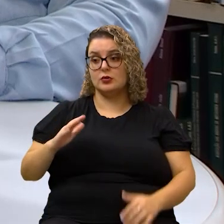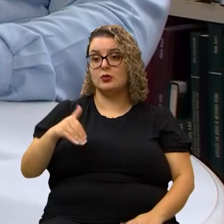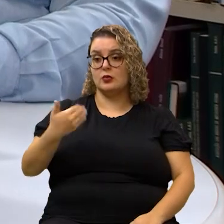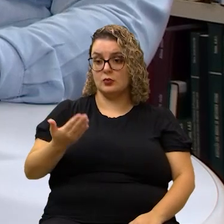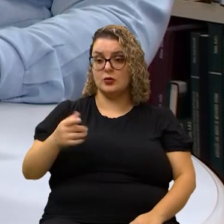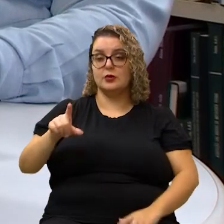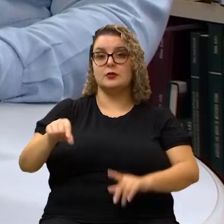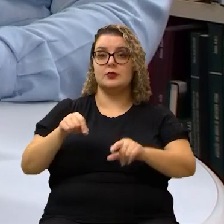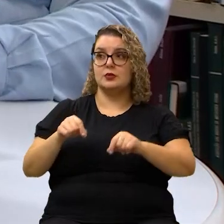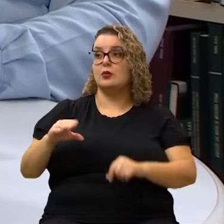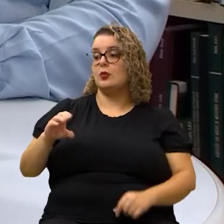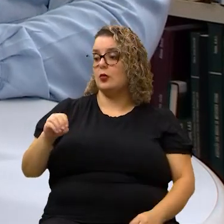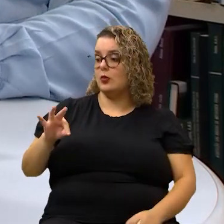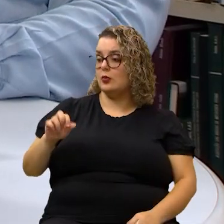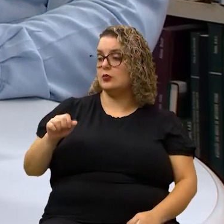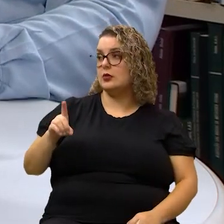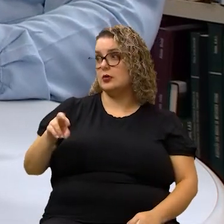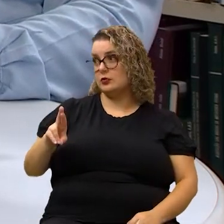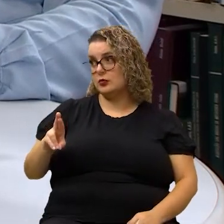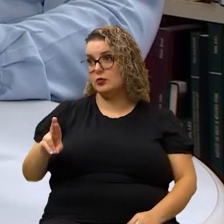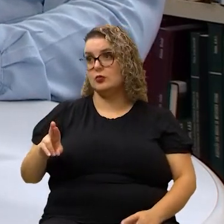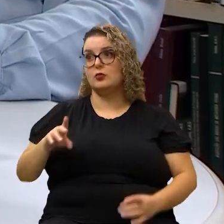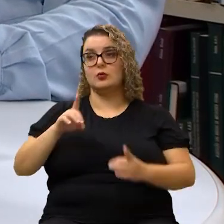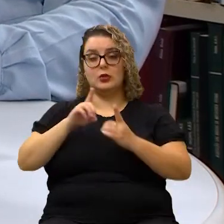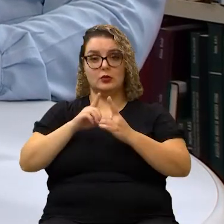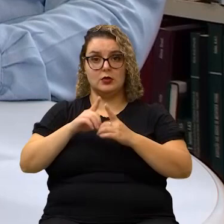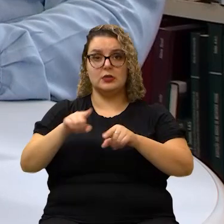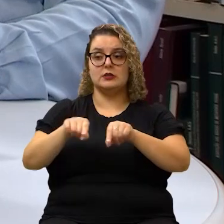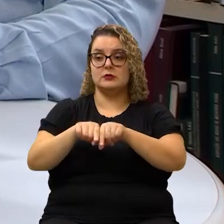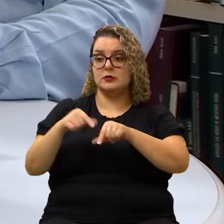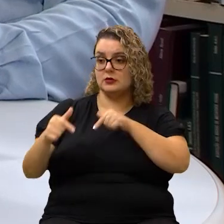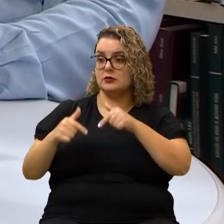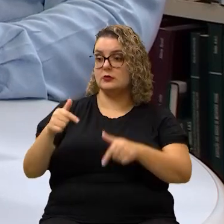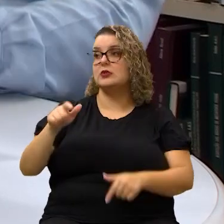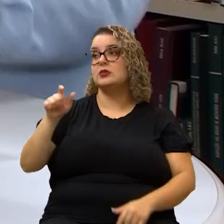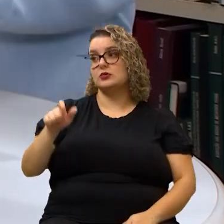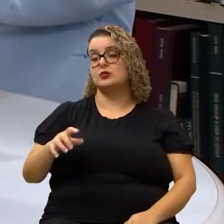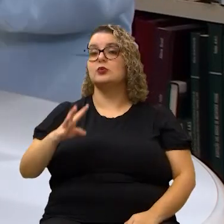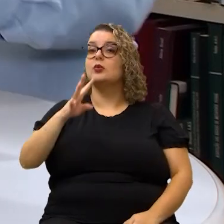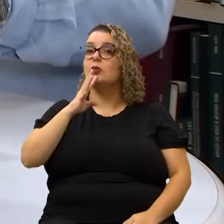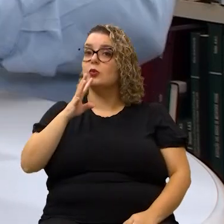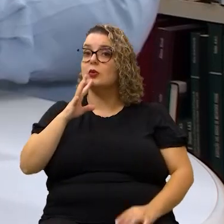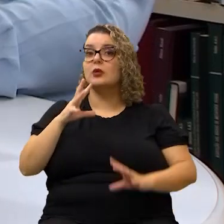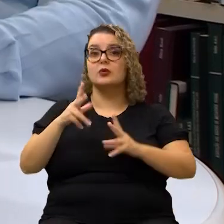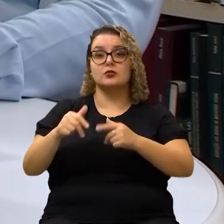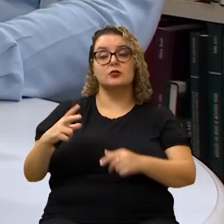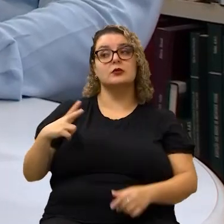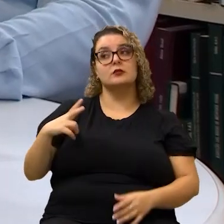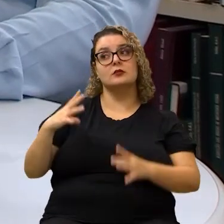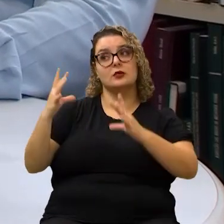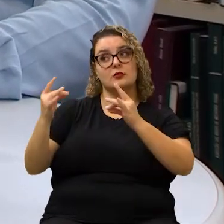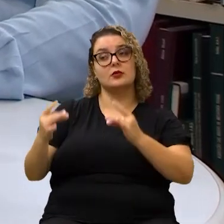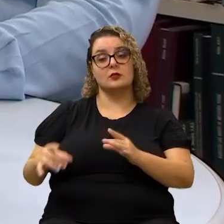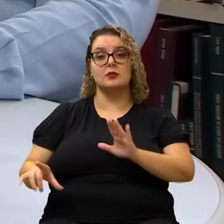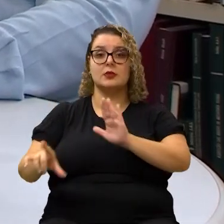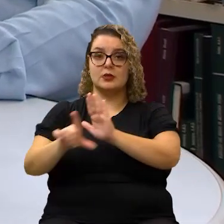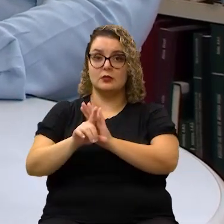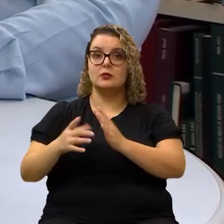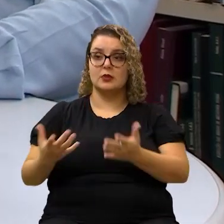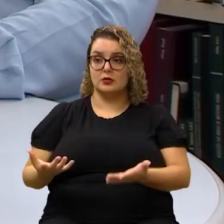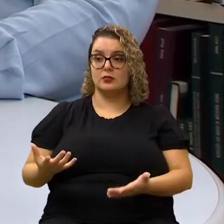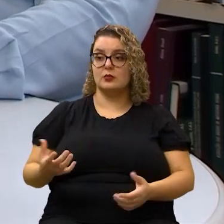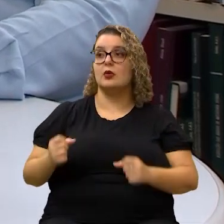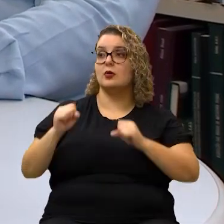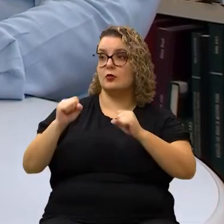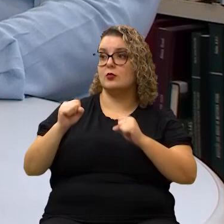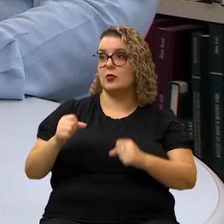vai selecionar o seu contador, o seu consultor, ele também trabalhe com alguém que conheça todas essas particularidades da legislação, de